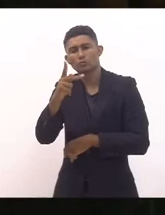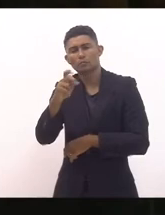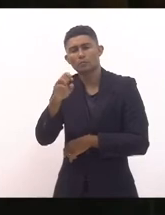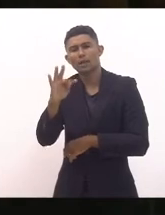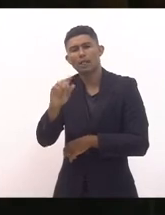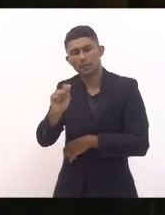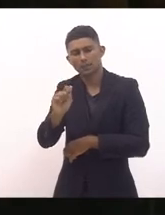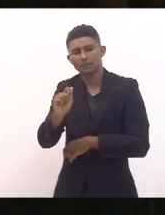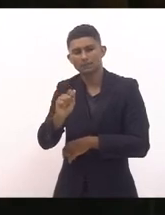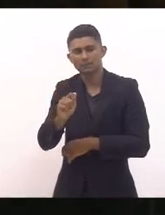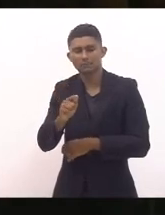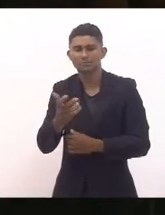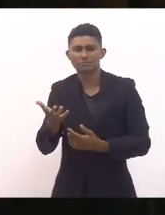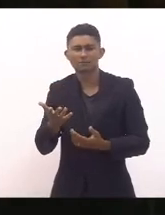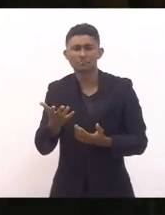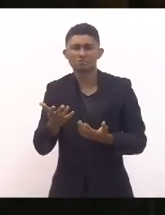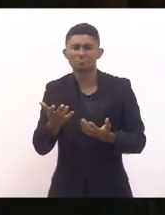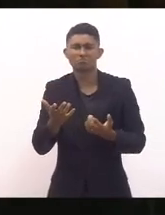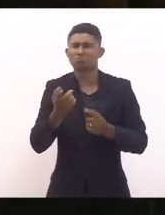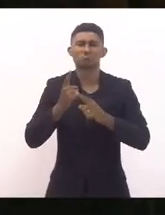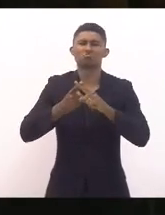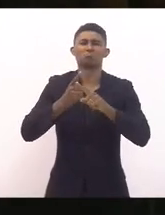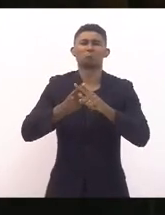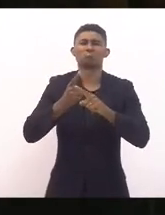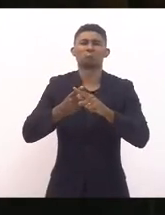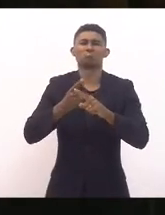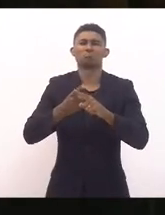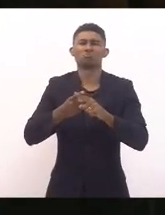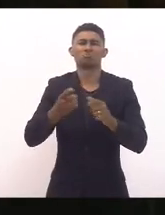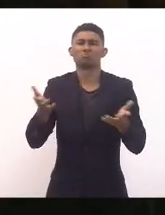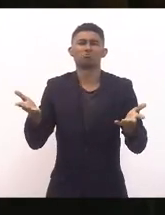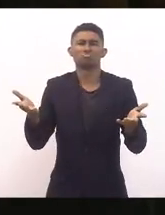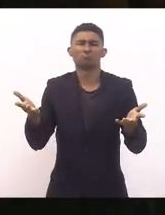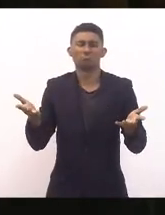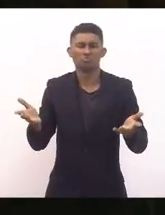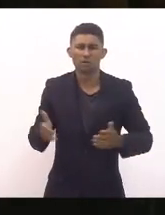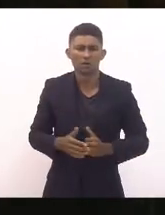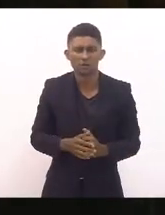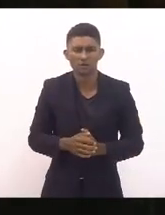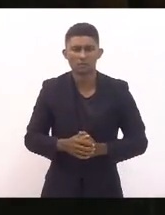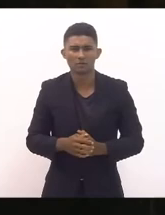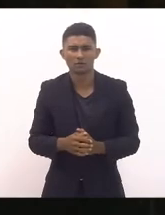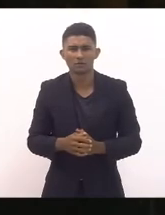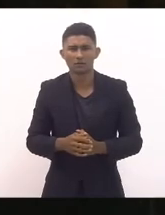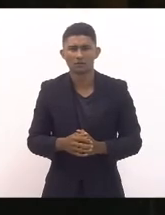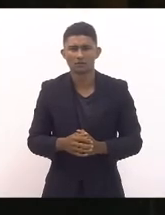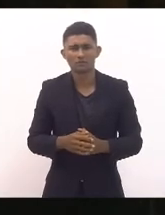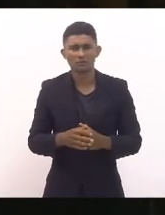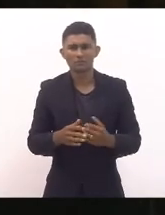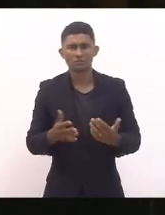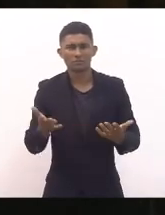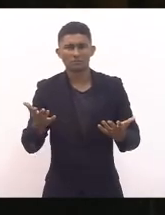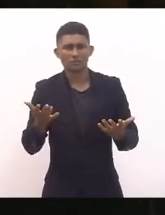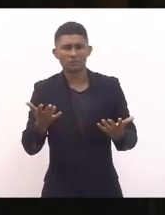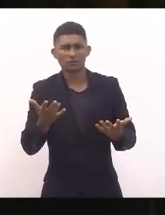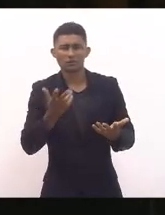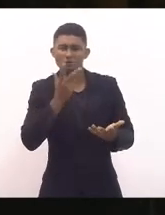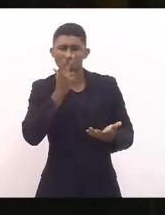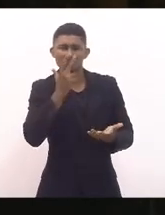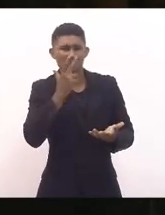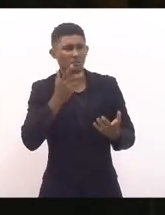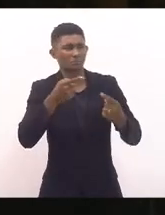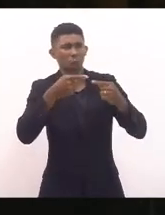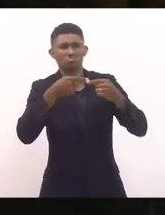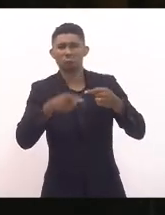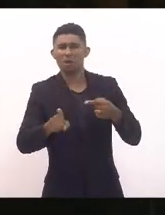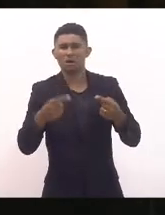vocês, qual a finalidade, deputada Tia Ju? O porquê? Não tem fundamento, não tem embasamento, não